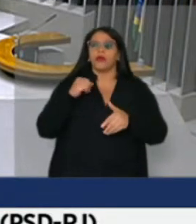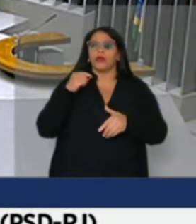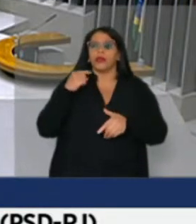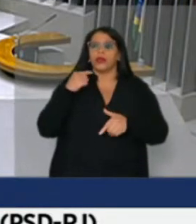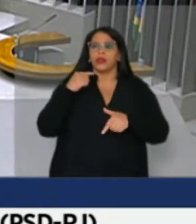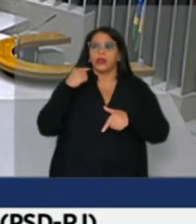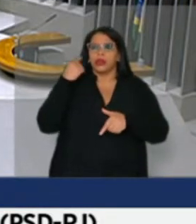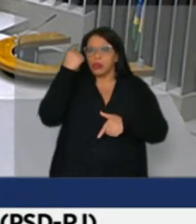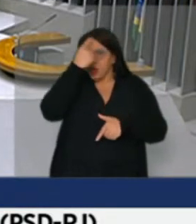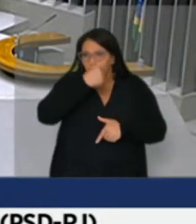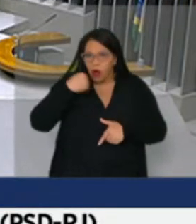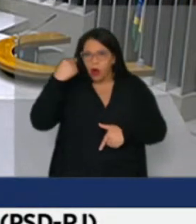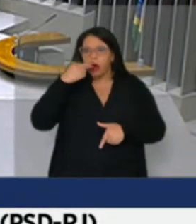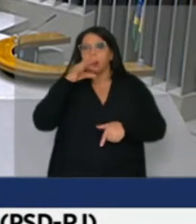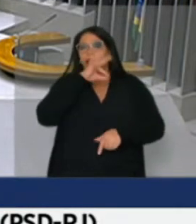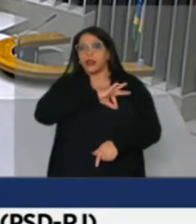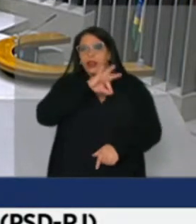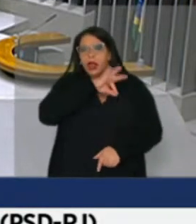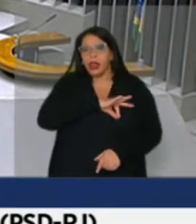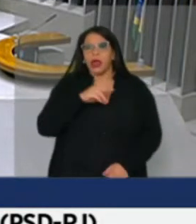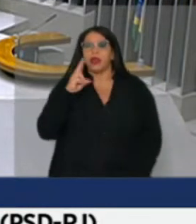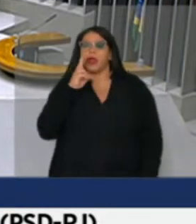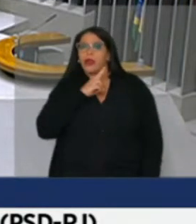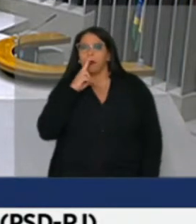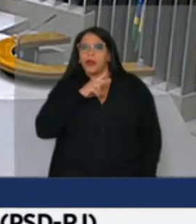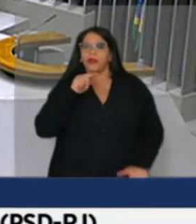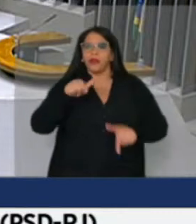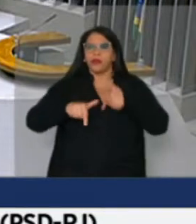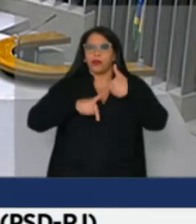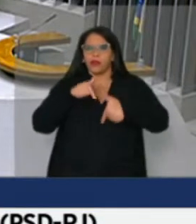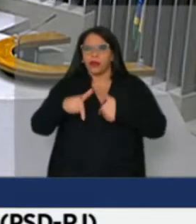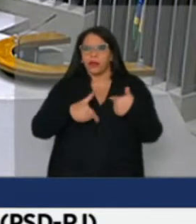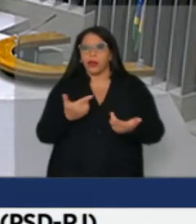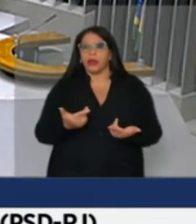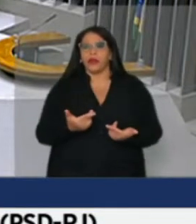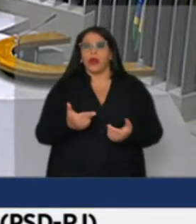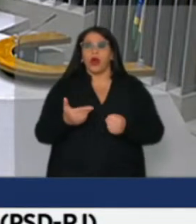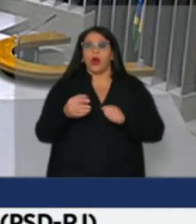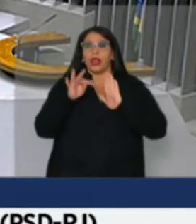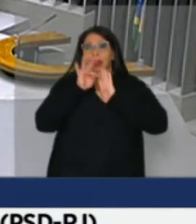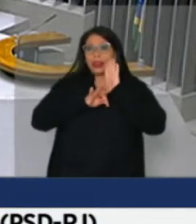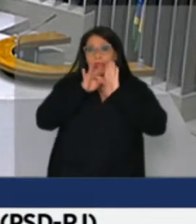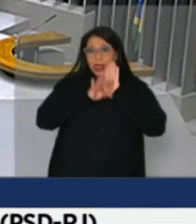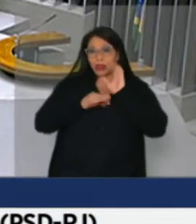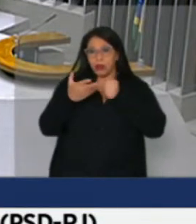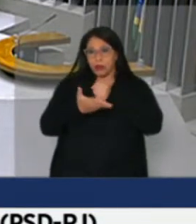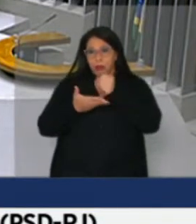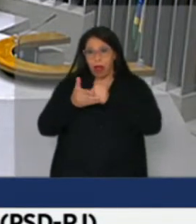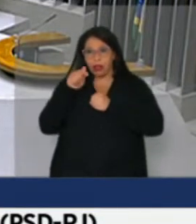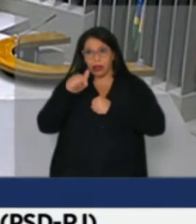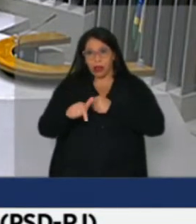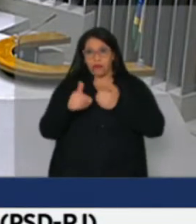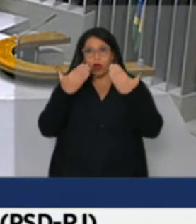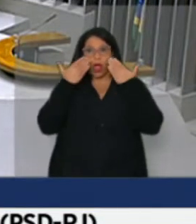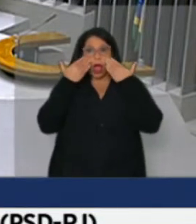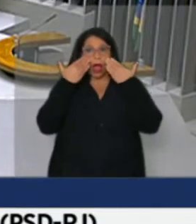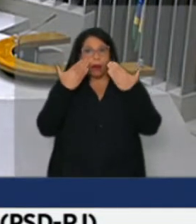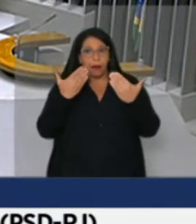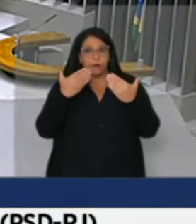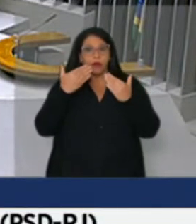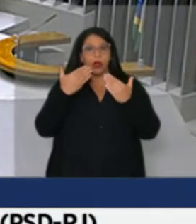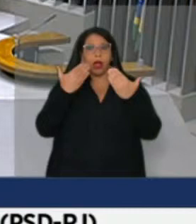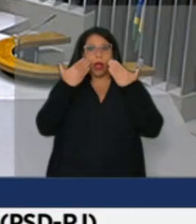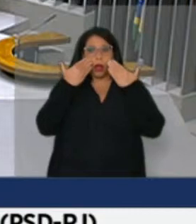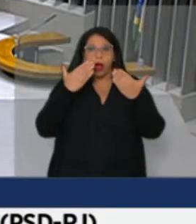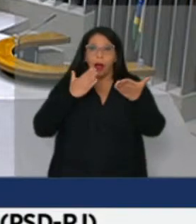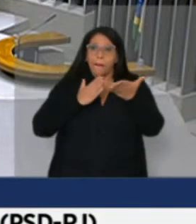o pagamento de benefício emergencial aos trabalhadores. O texto base dessa medida provisória foi aprovado ontem. Os